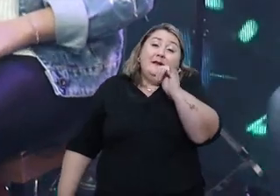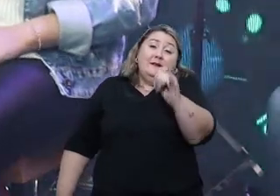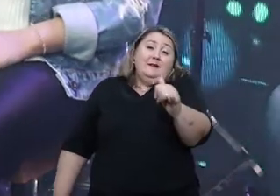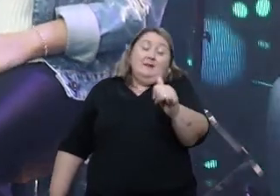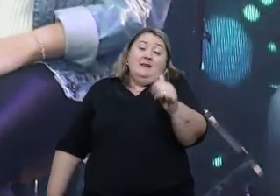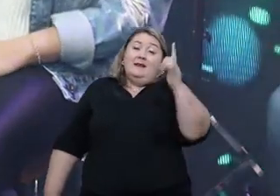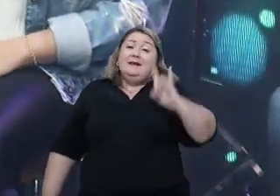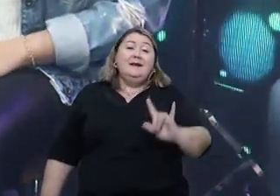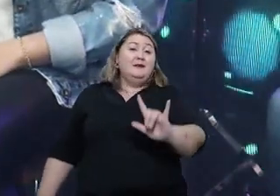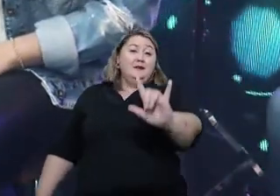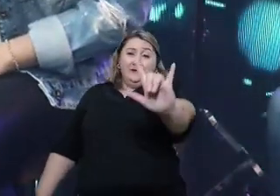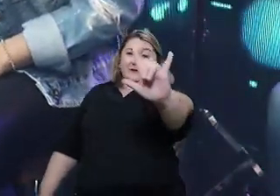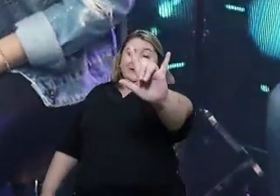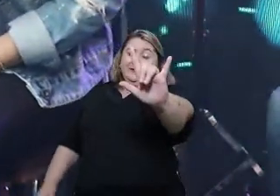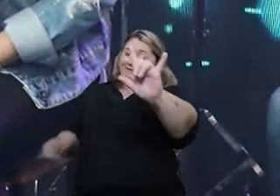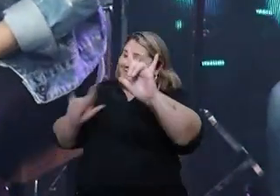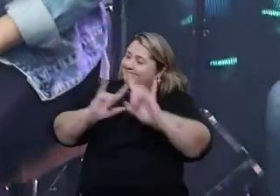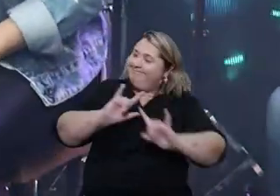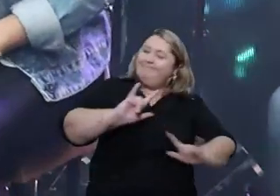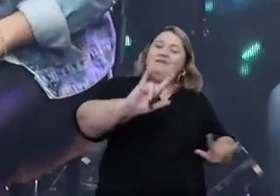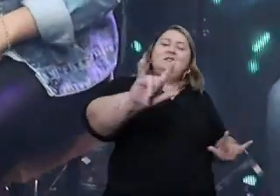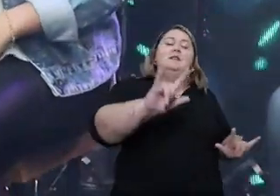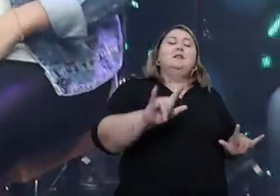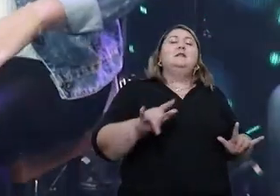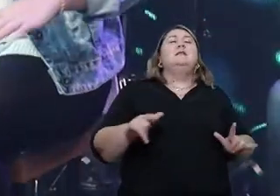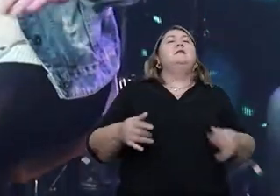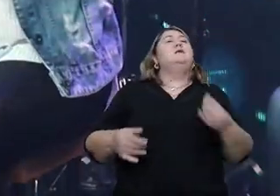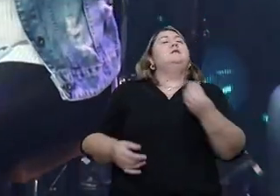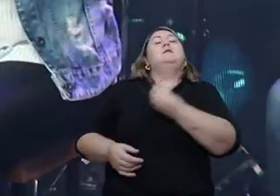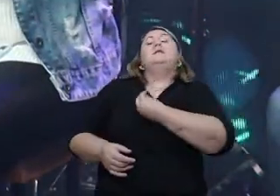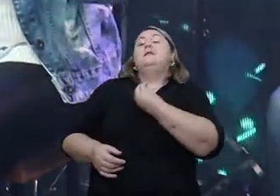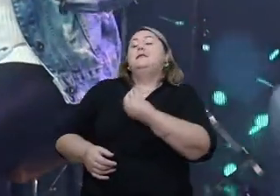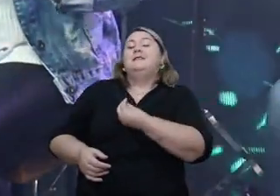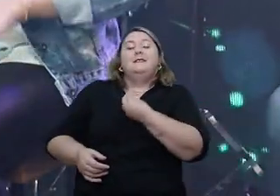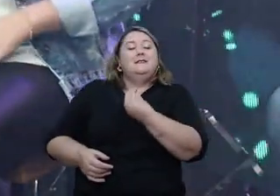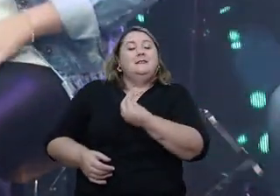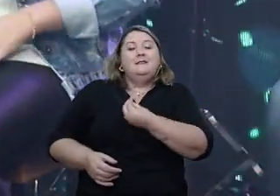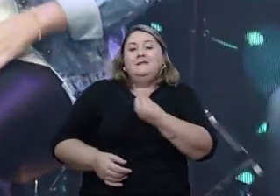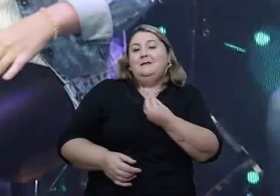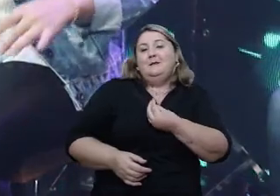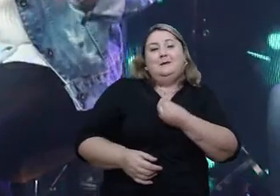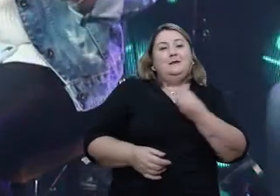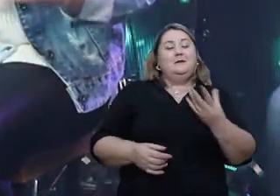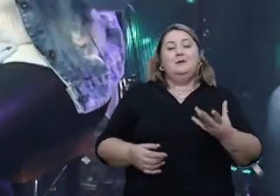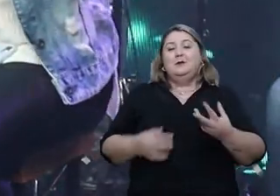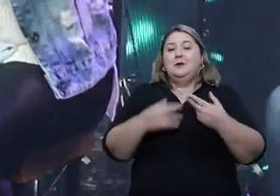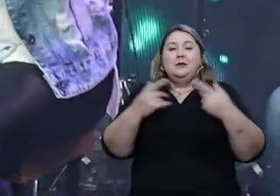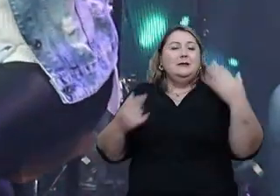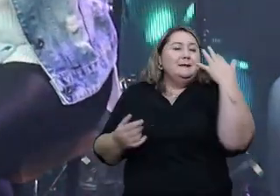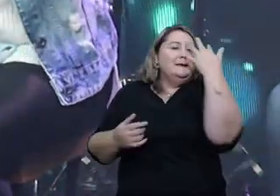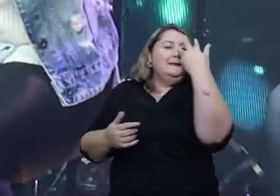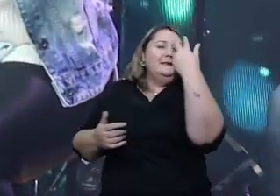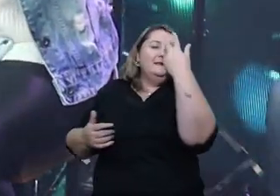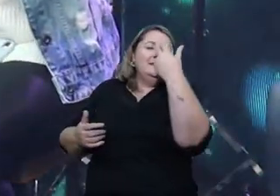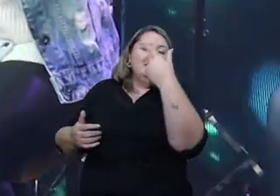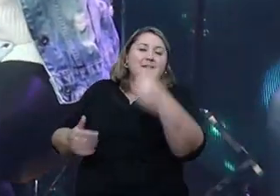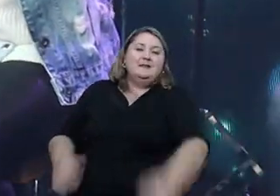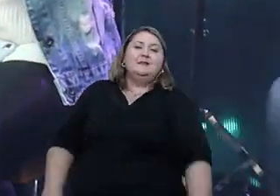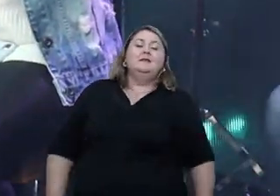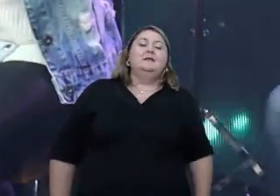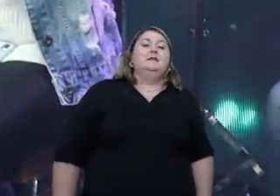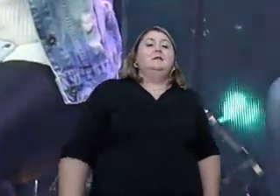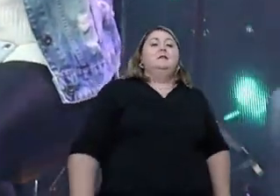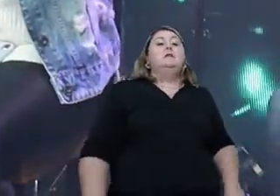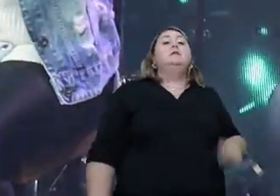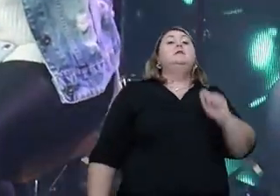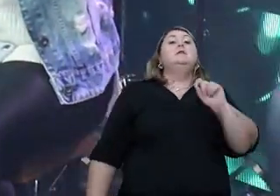liguei pra te dizer que eu te amo. E nos momentos que felizes nós